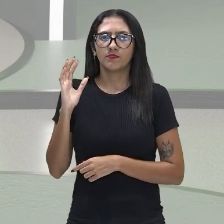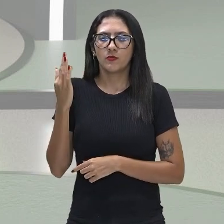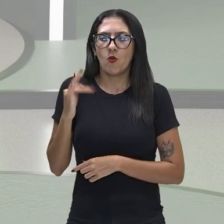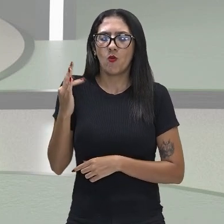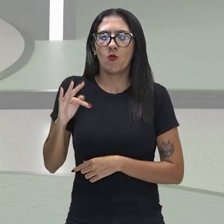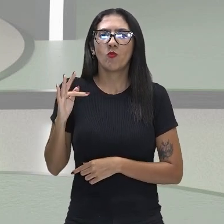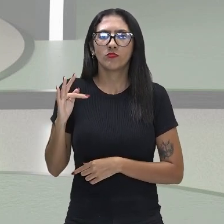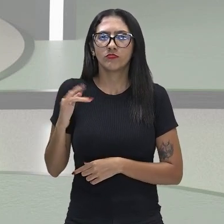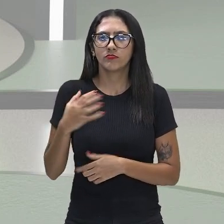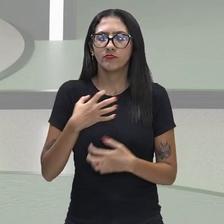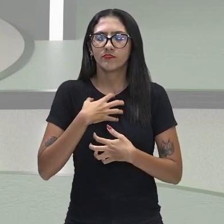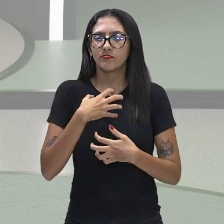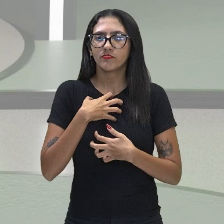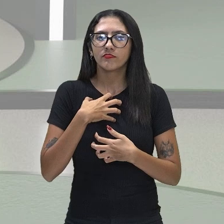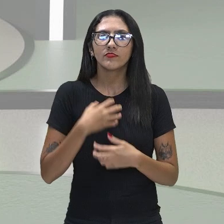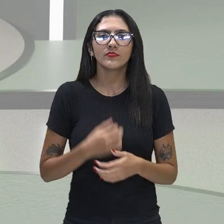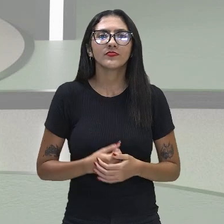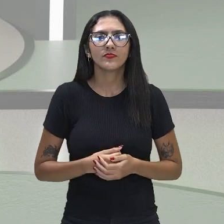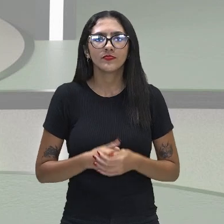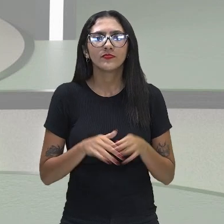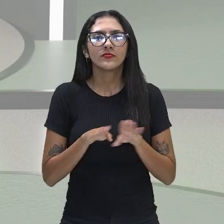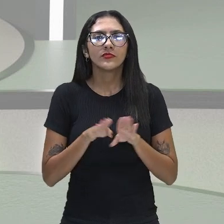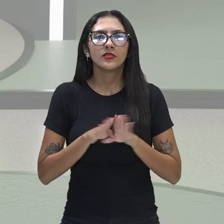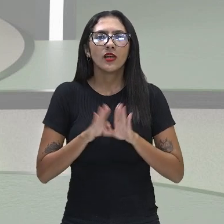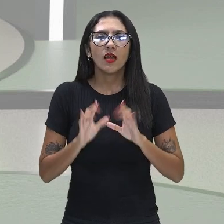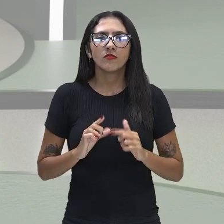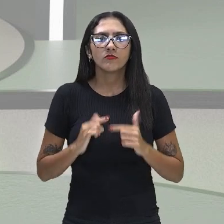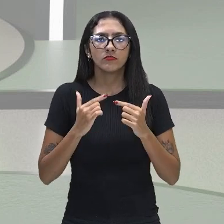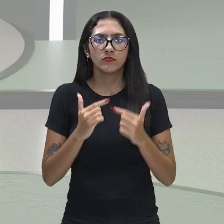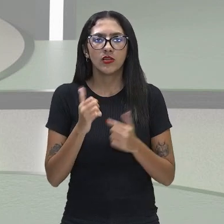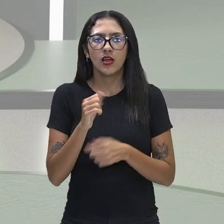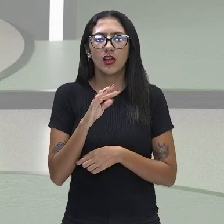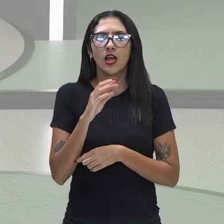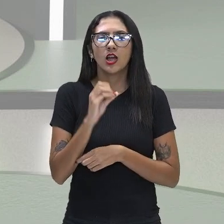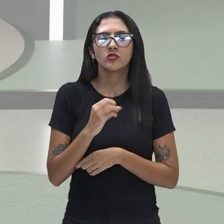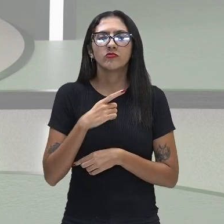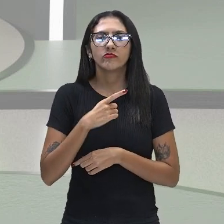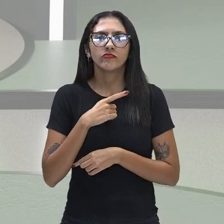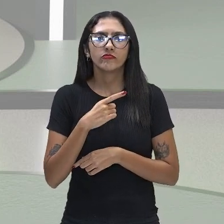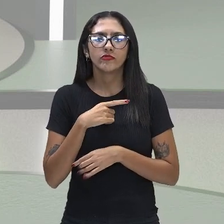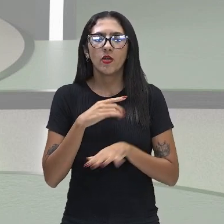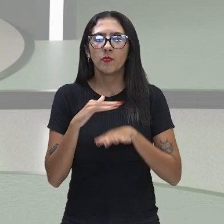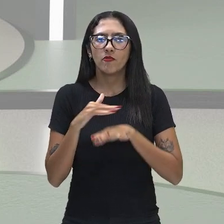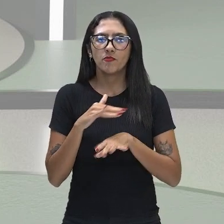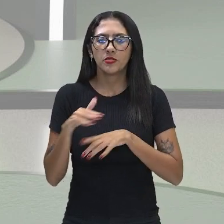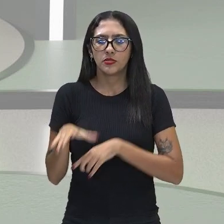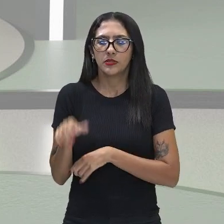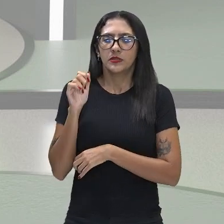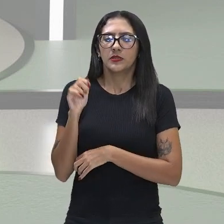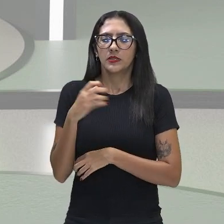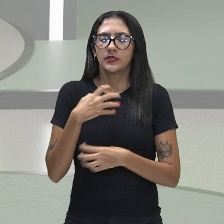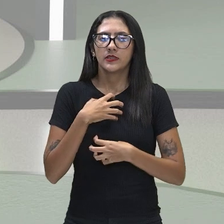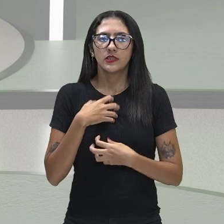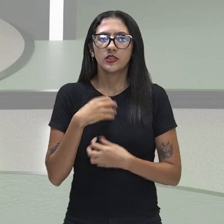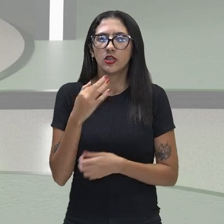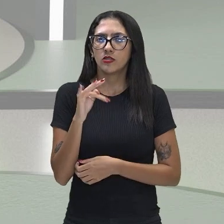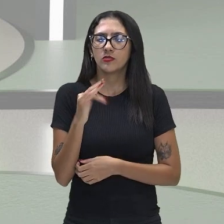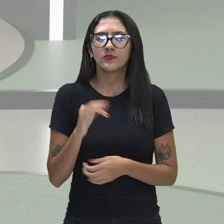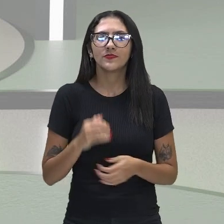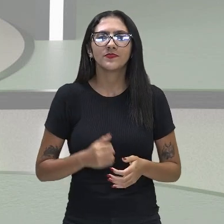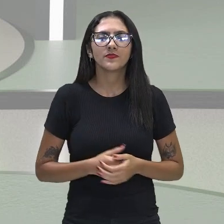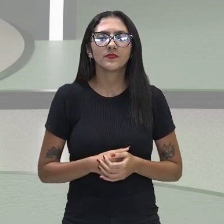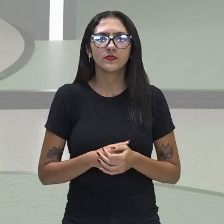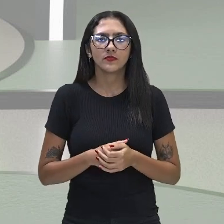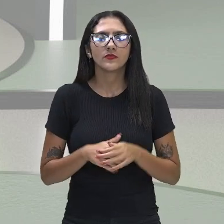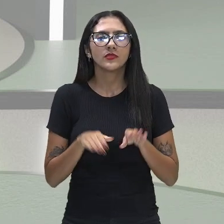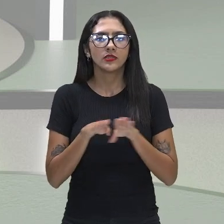o arco reflexo é a função muscular em puxar o seu braço para executar,